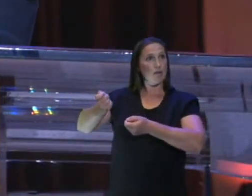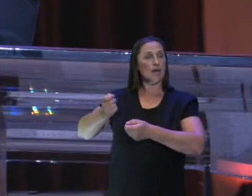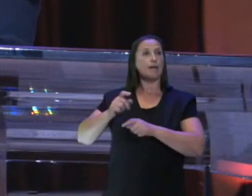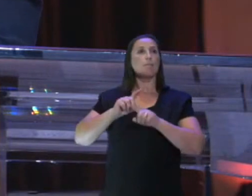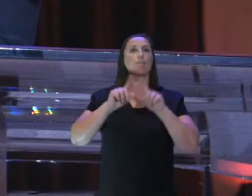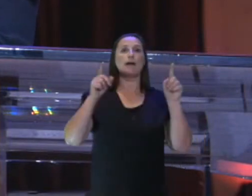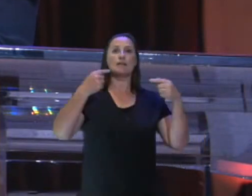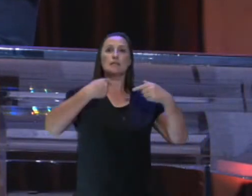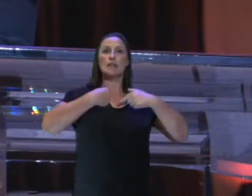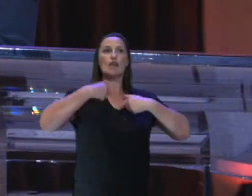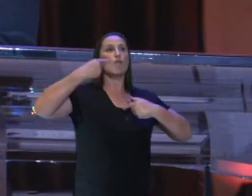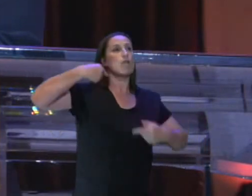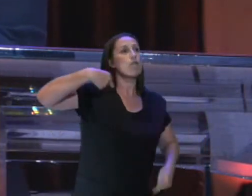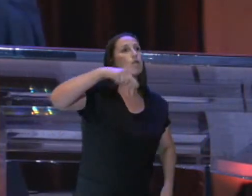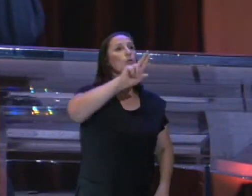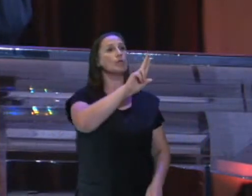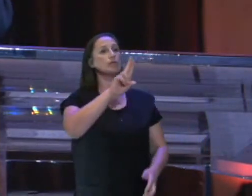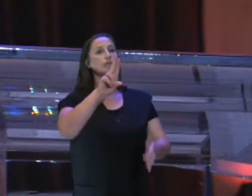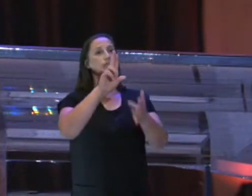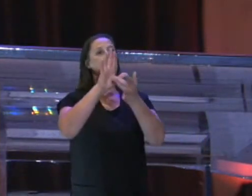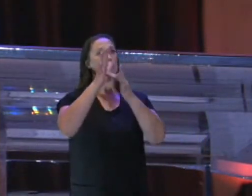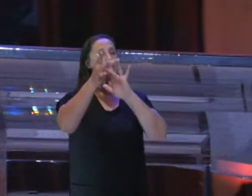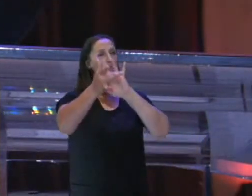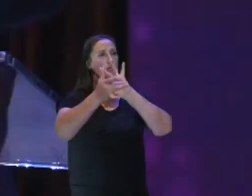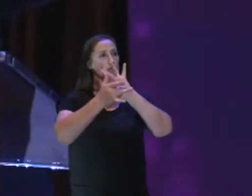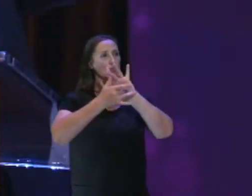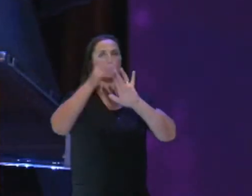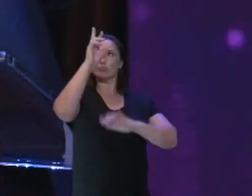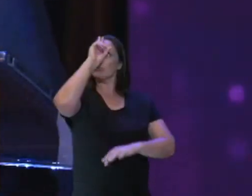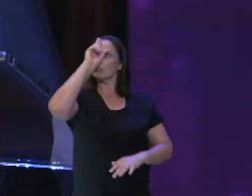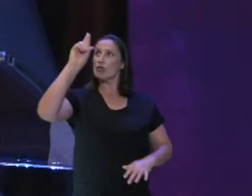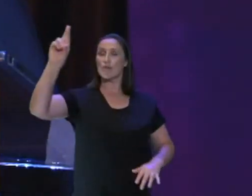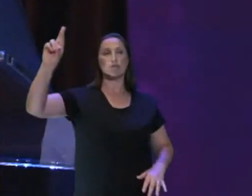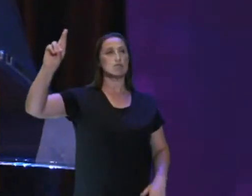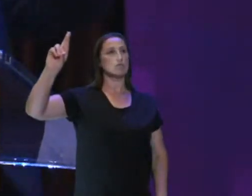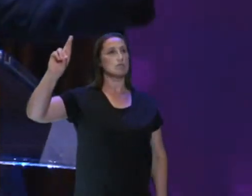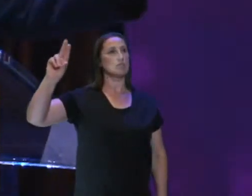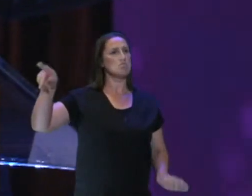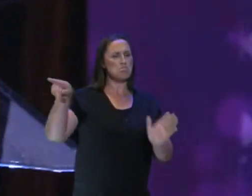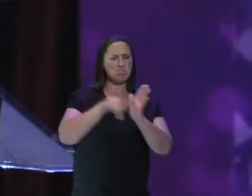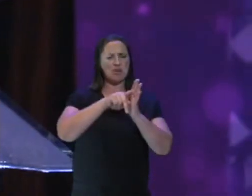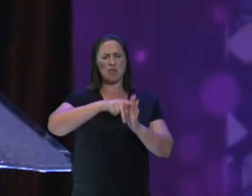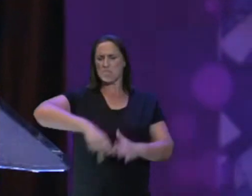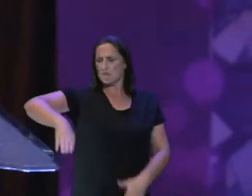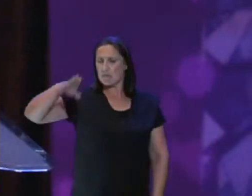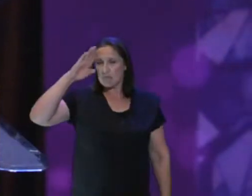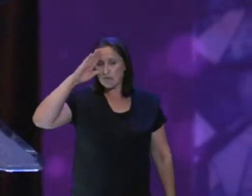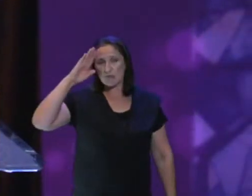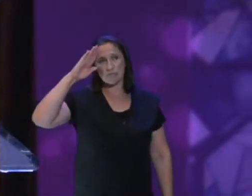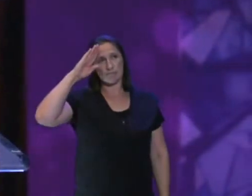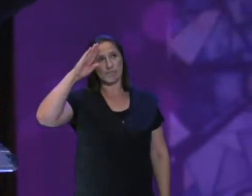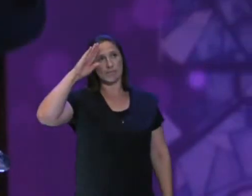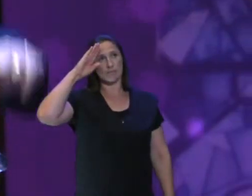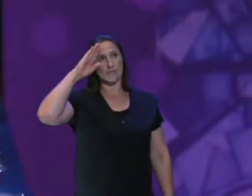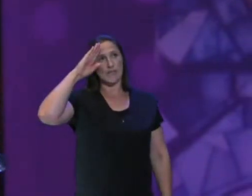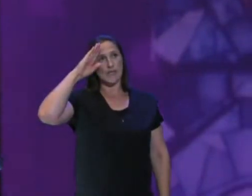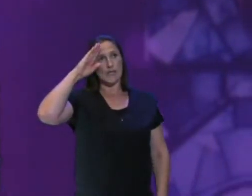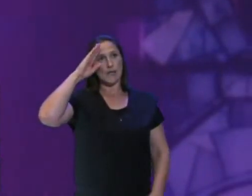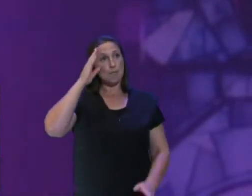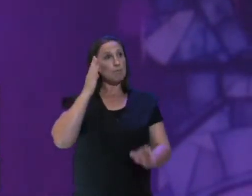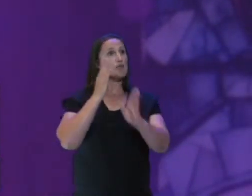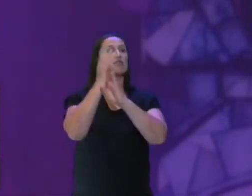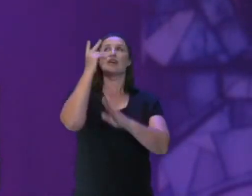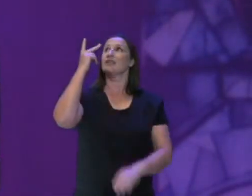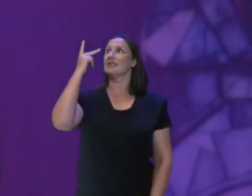nome do Senhor dos Exércitos. E por causa do Senhor dos Exércitos, coisas tremendas vão